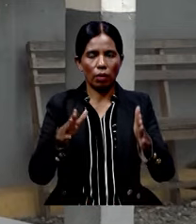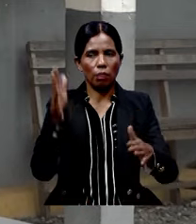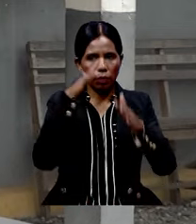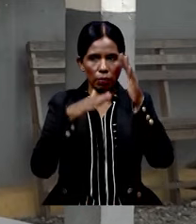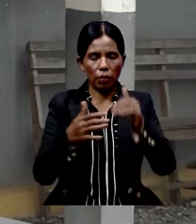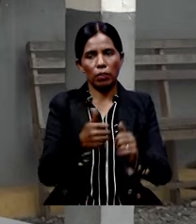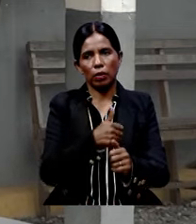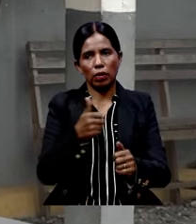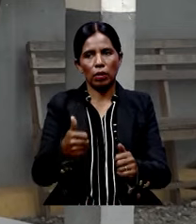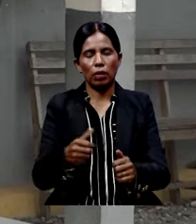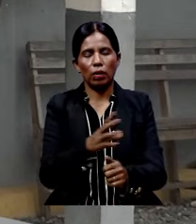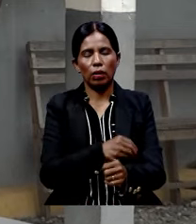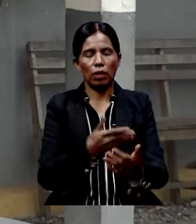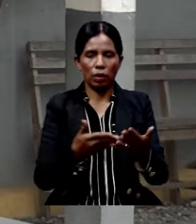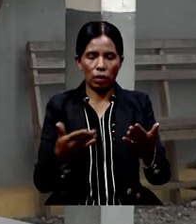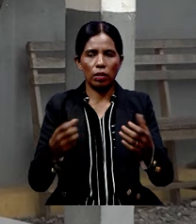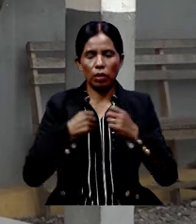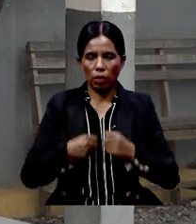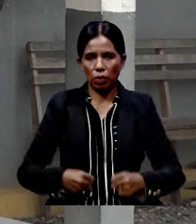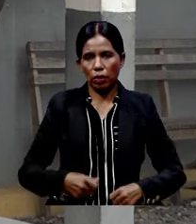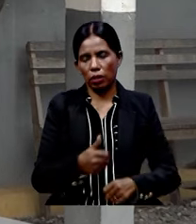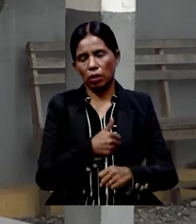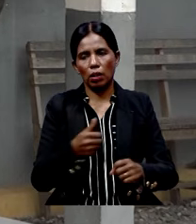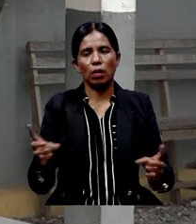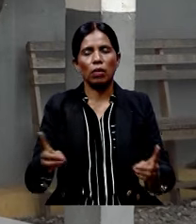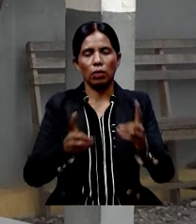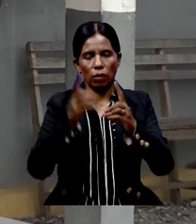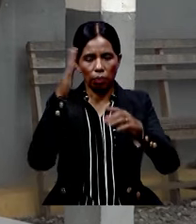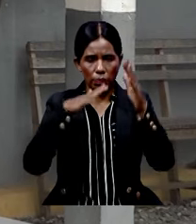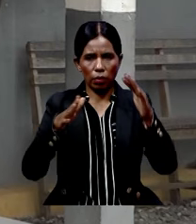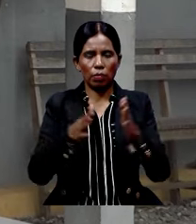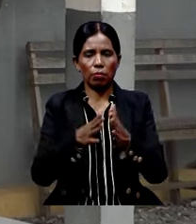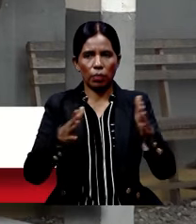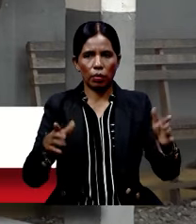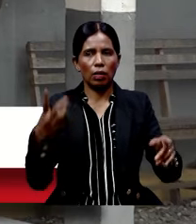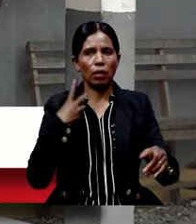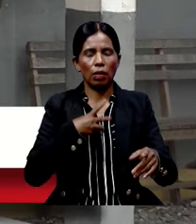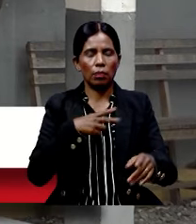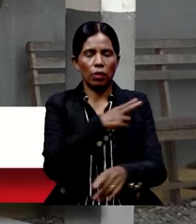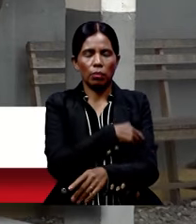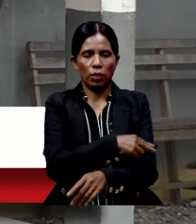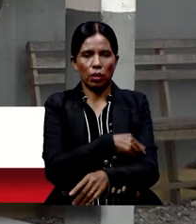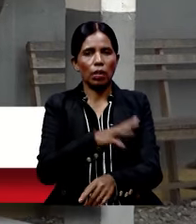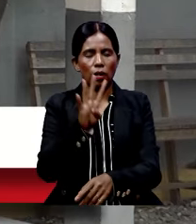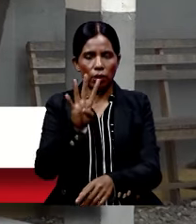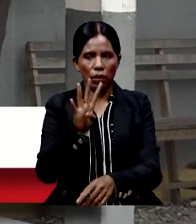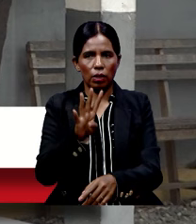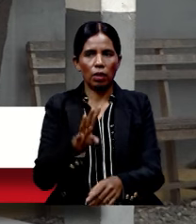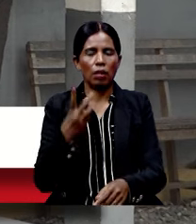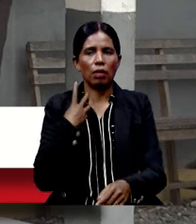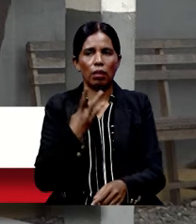é a facilidade de saúde que se enfrenta. A minha posto de saúde, só que